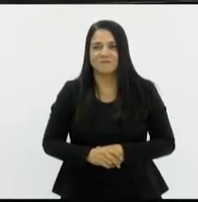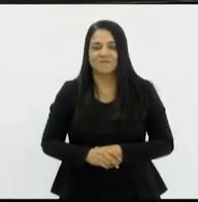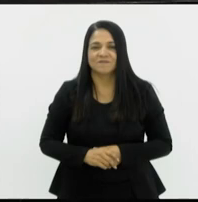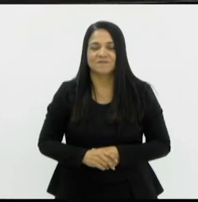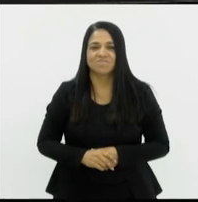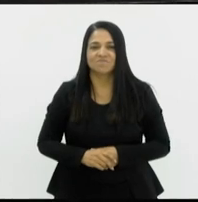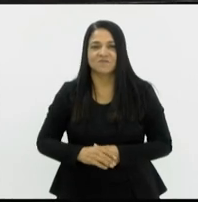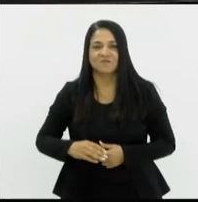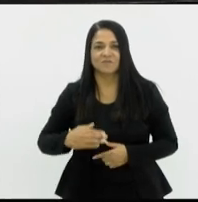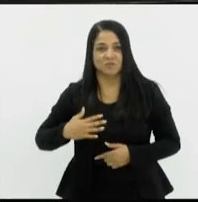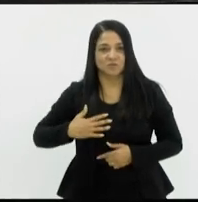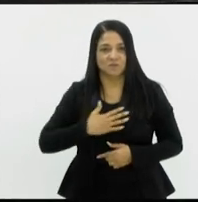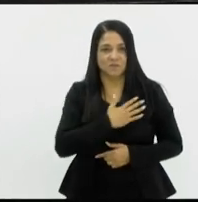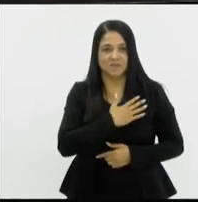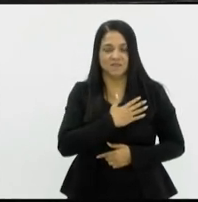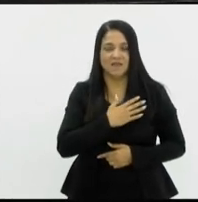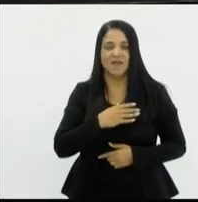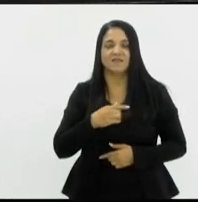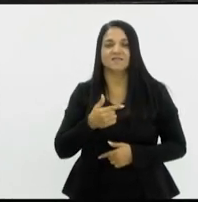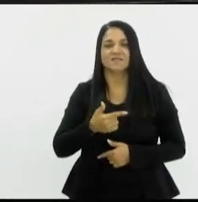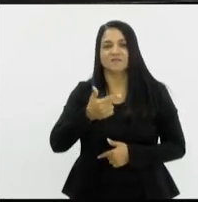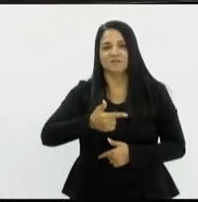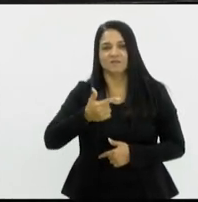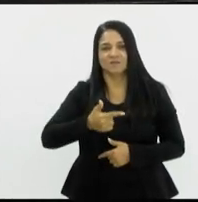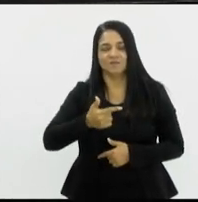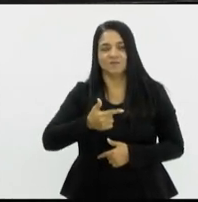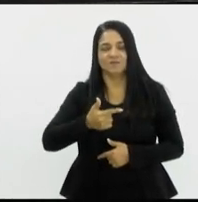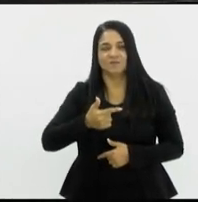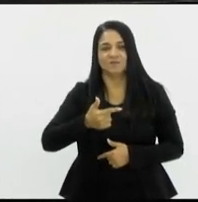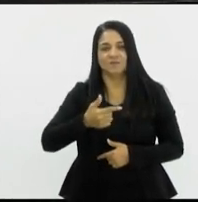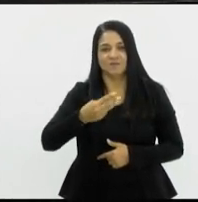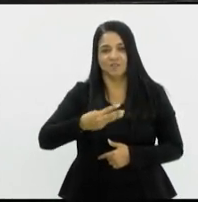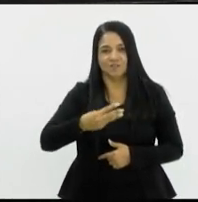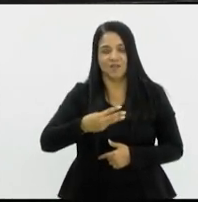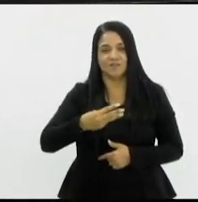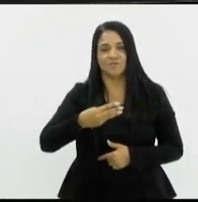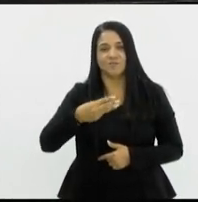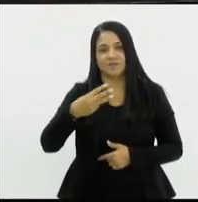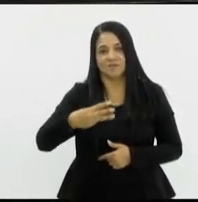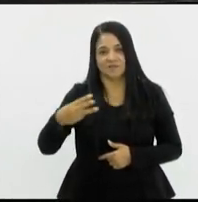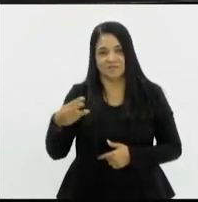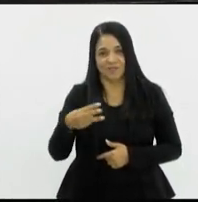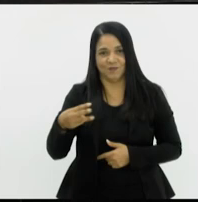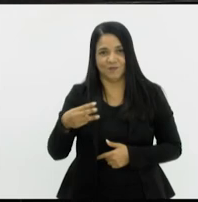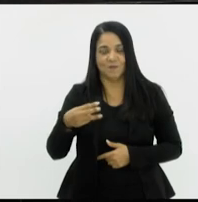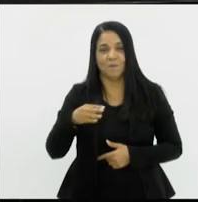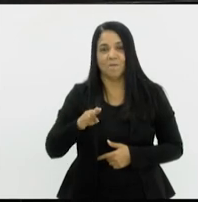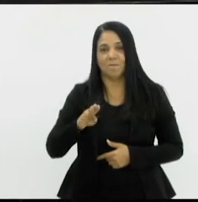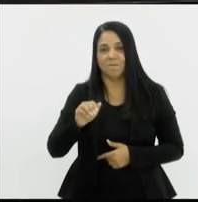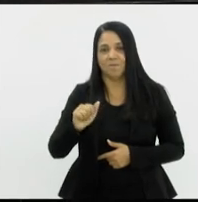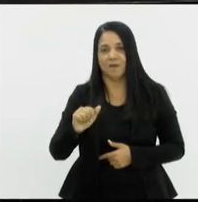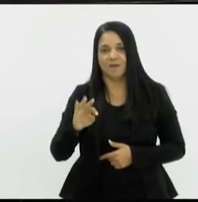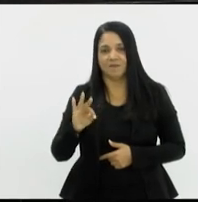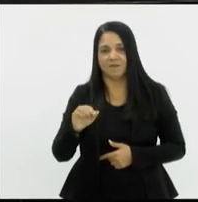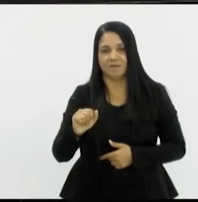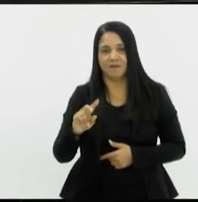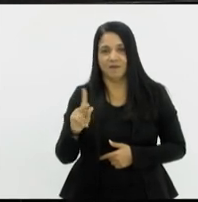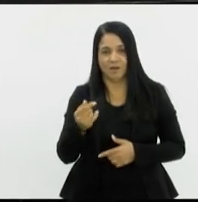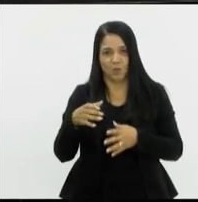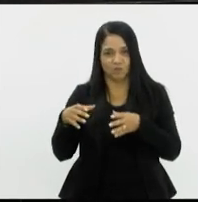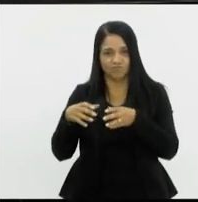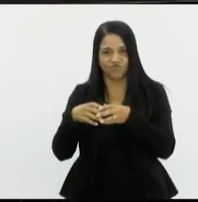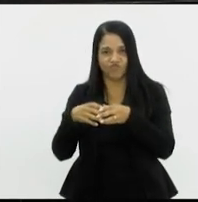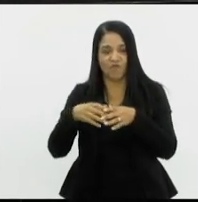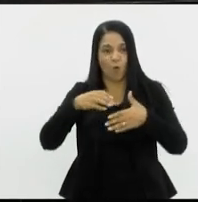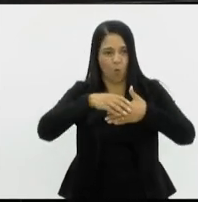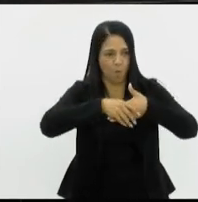Aos militares da 2ª CIA, do 33º Batalhão, que aqui eu vou fazer questão de cumprimentar um a